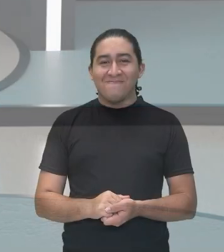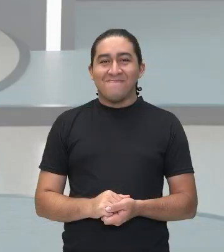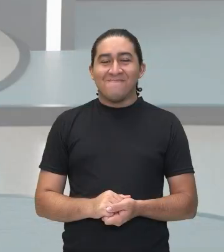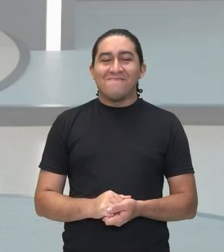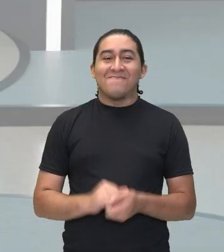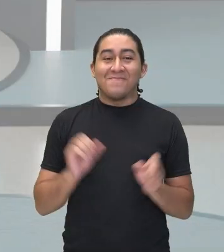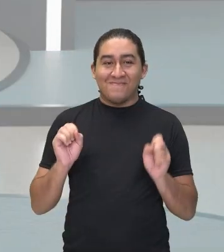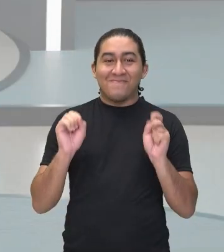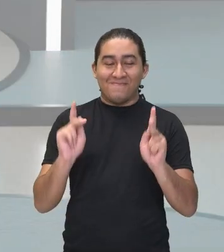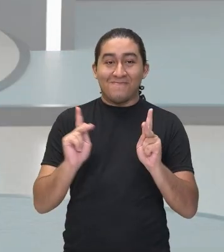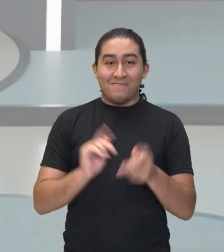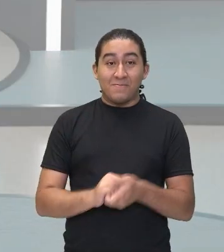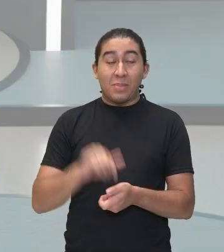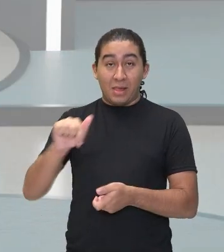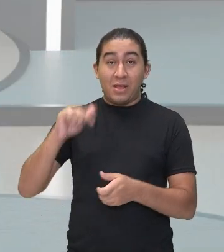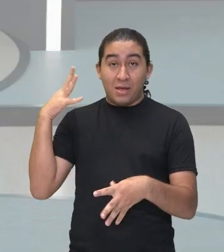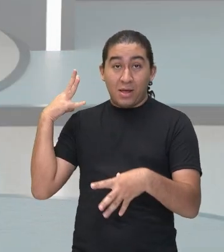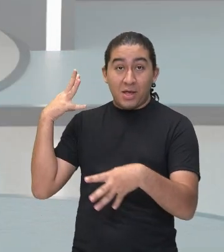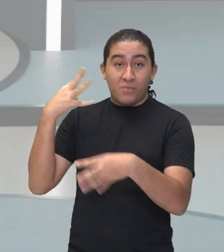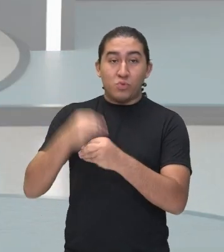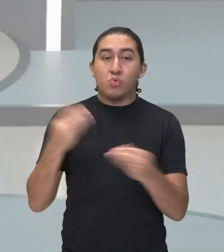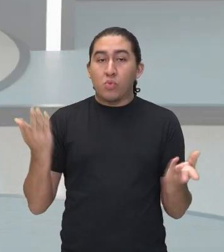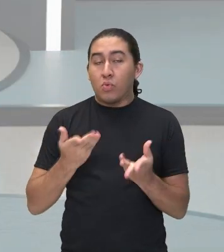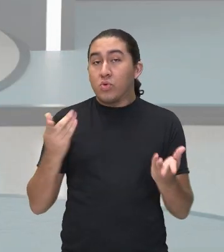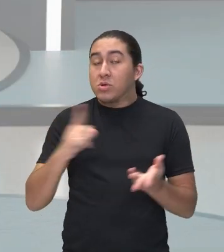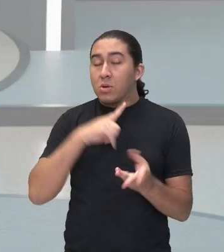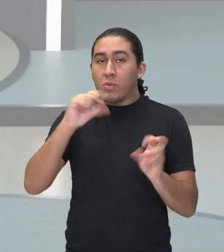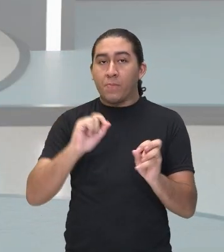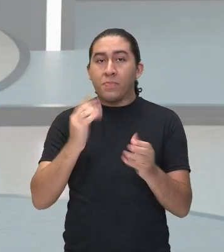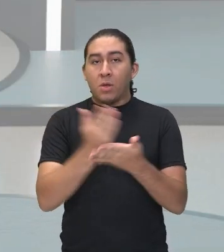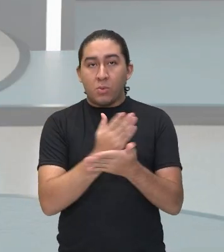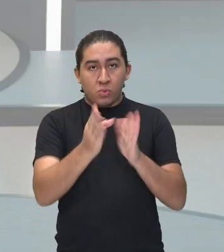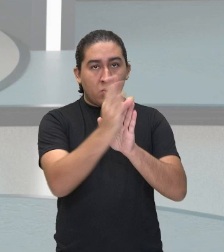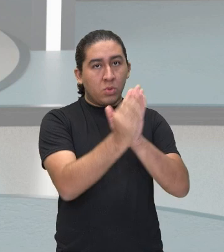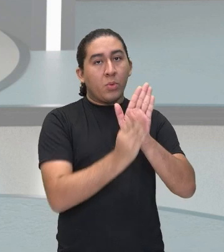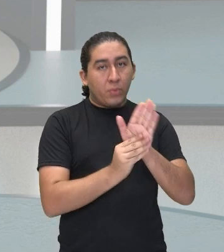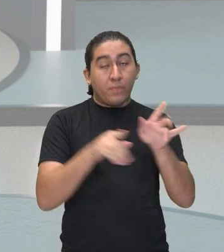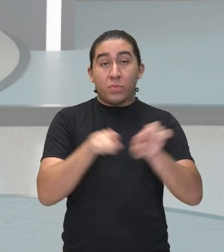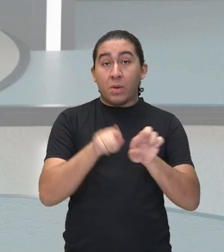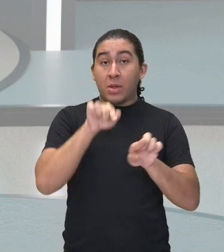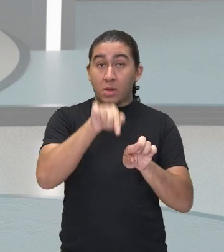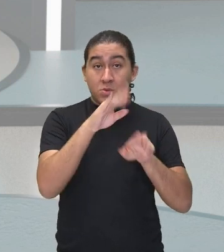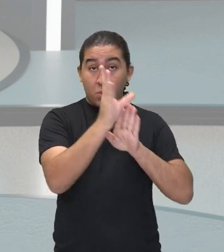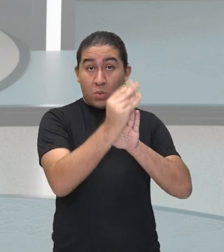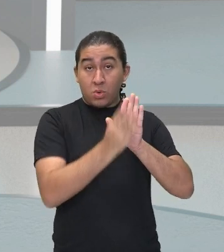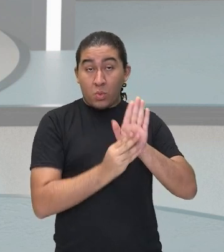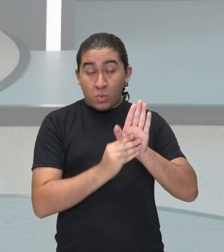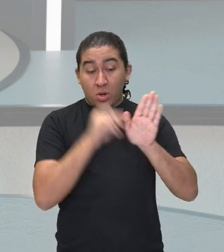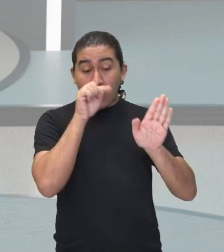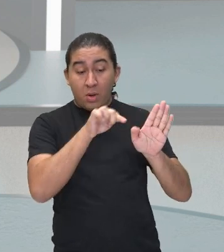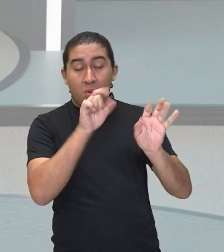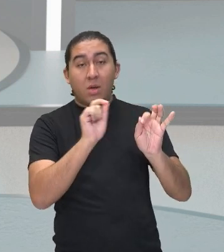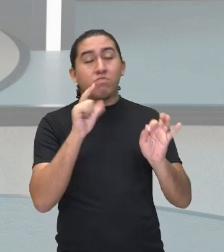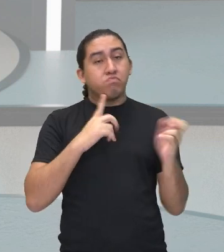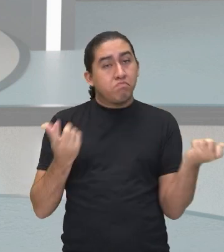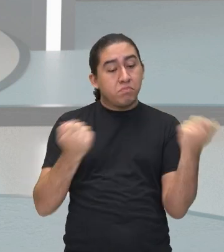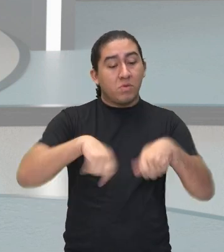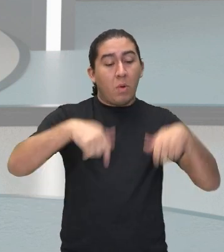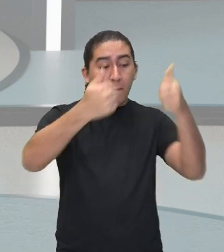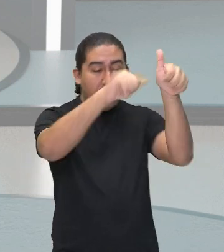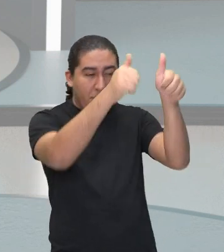Muito bem, na revisão de hoje nós vamos ter alguns conteúdos e desses conteúdos é que foi preparada